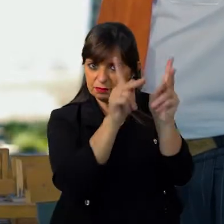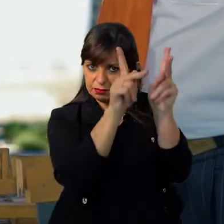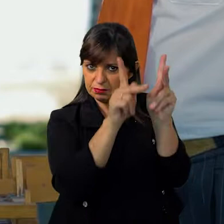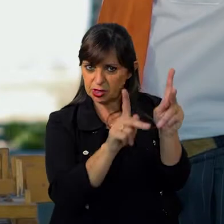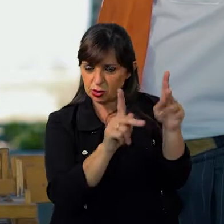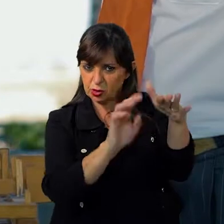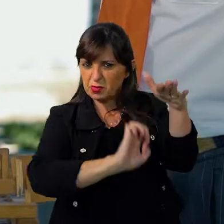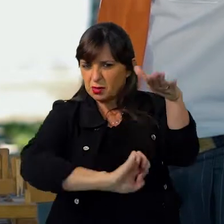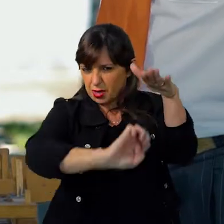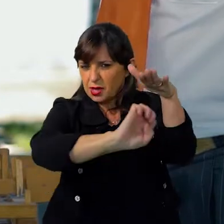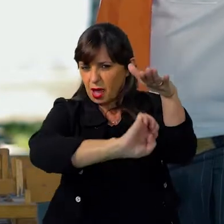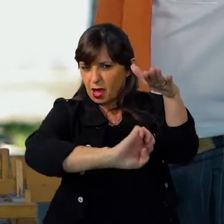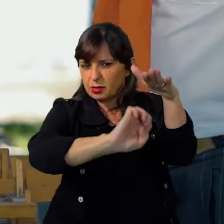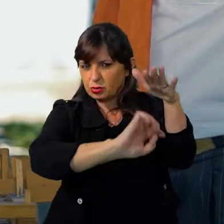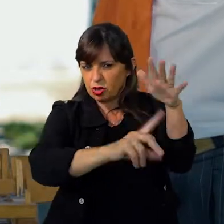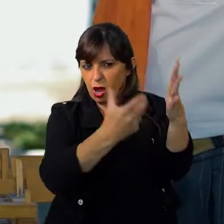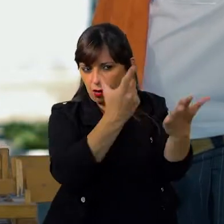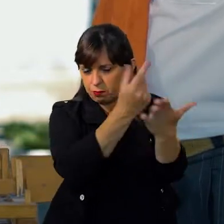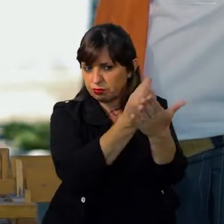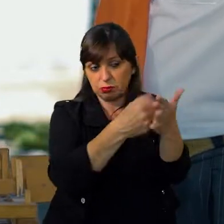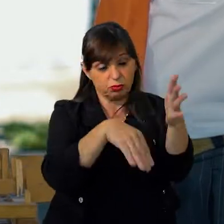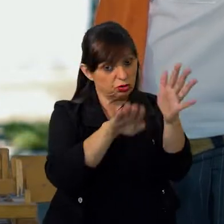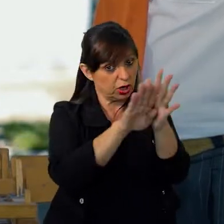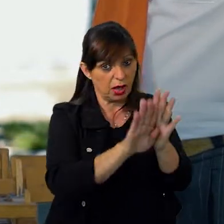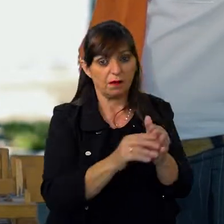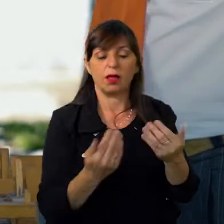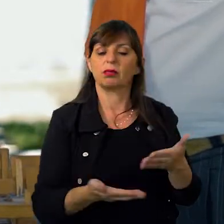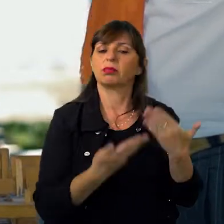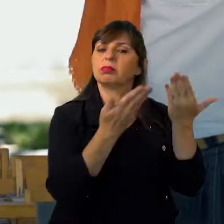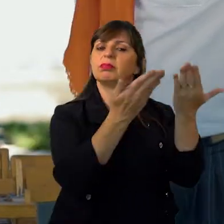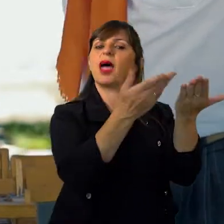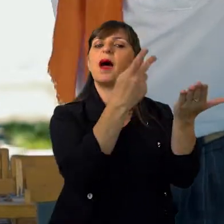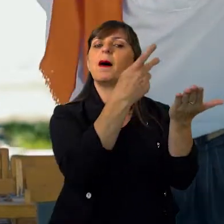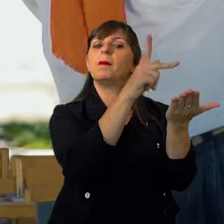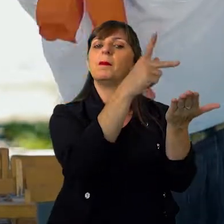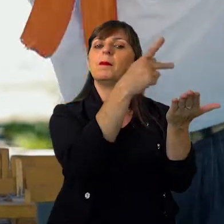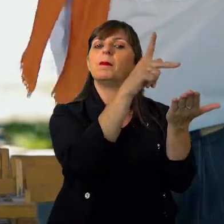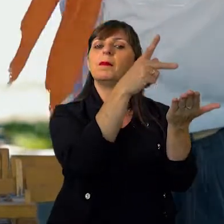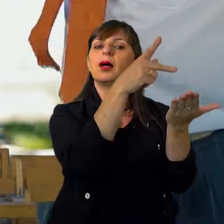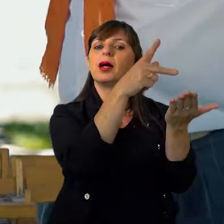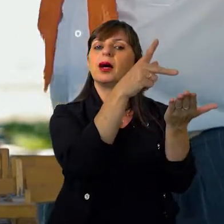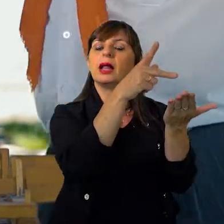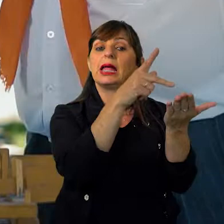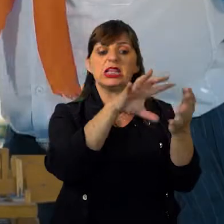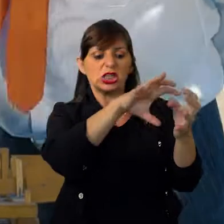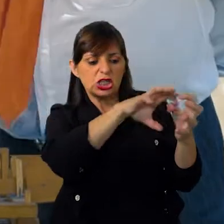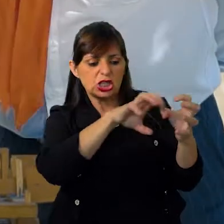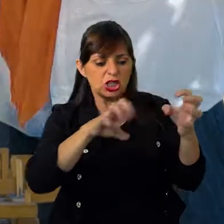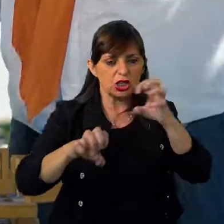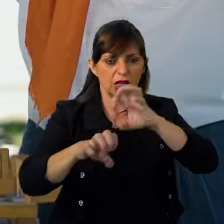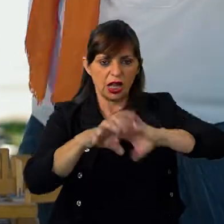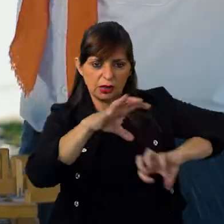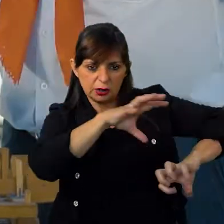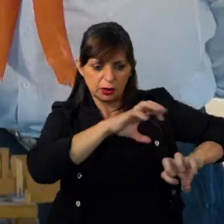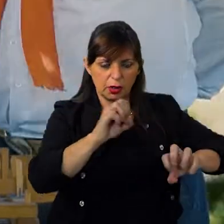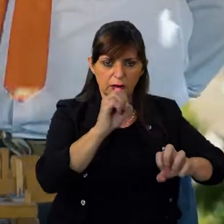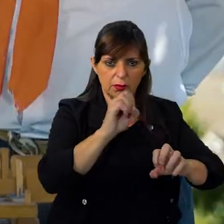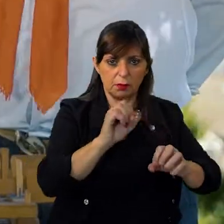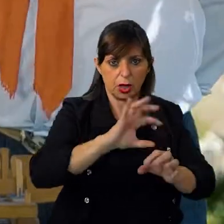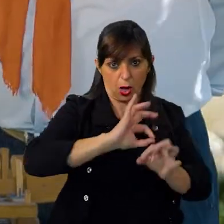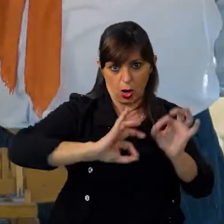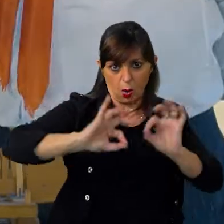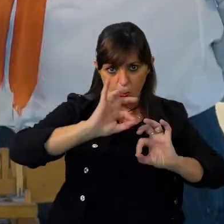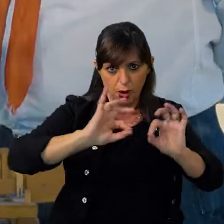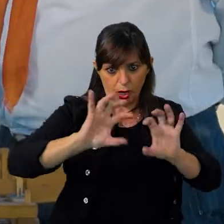acima de mil dúzias de madeira essa madeira era entregue para os empresários era desmanchada na